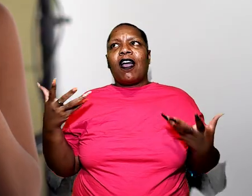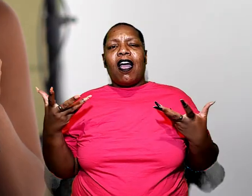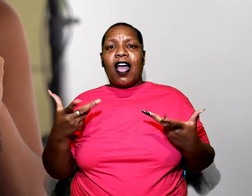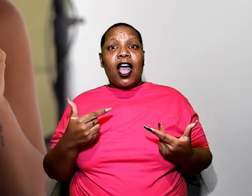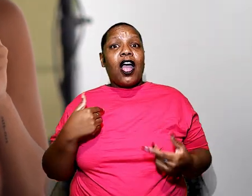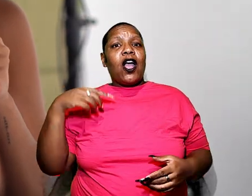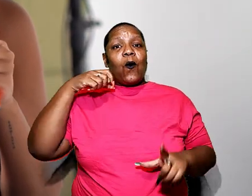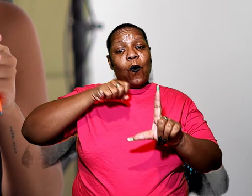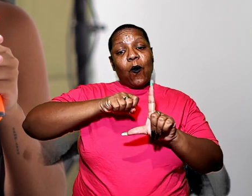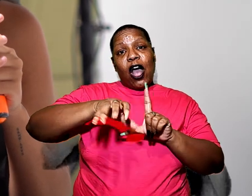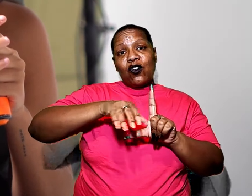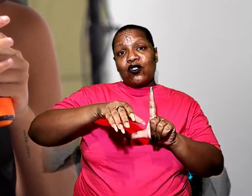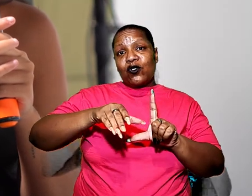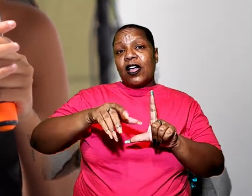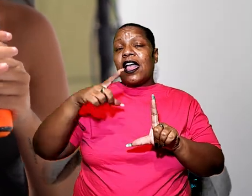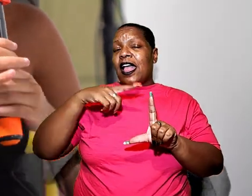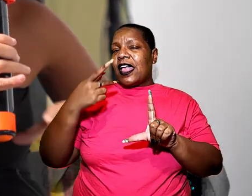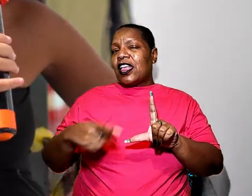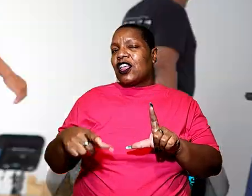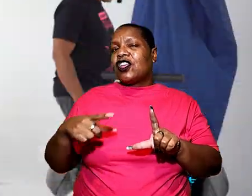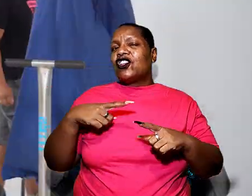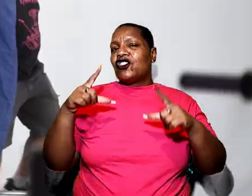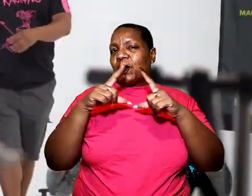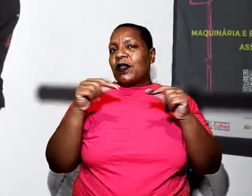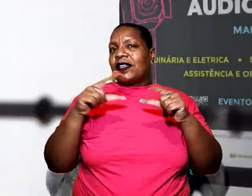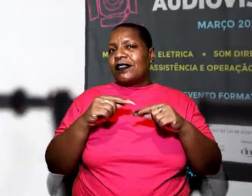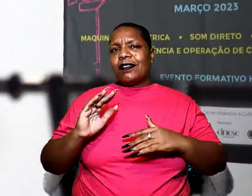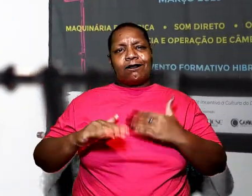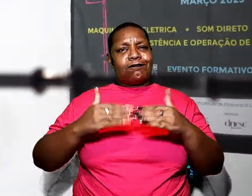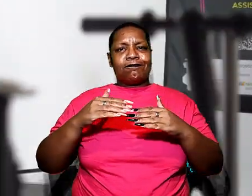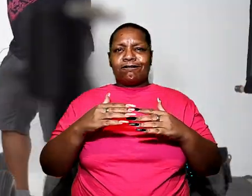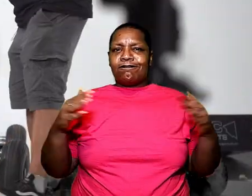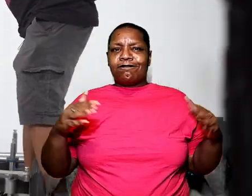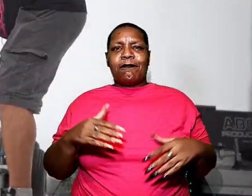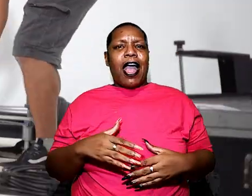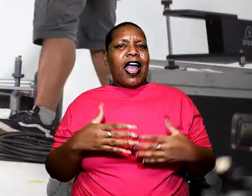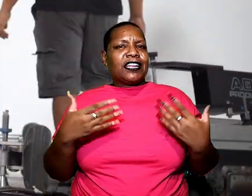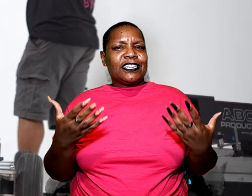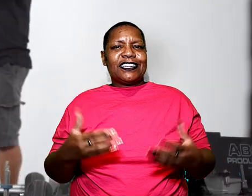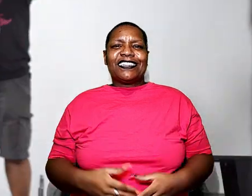incrível e eu acho que o audiovisual de Brasília tem só a crescer, assim.